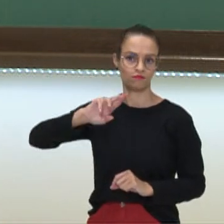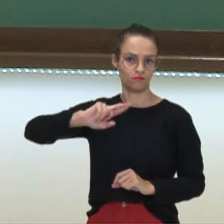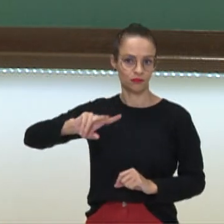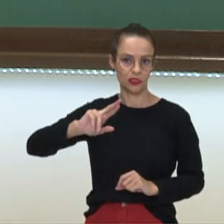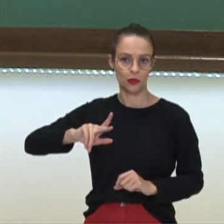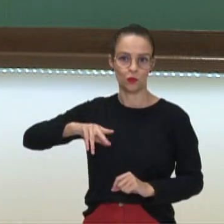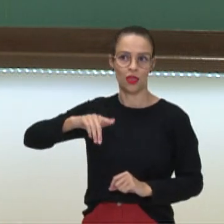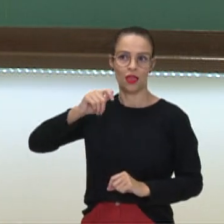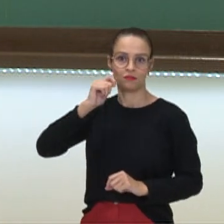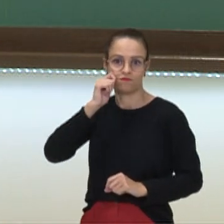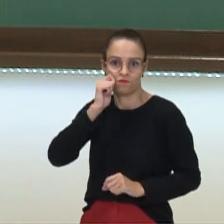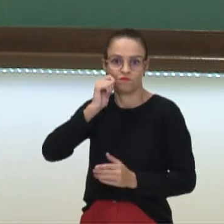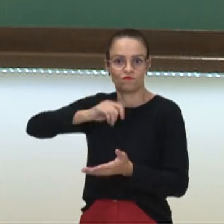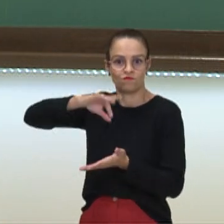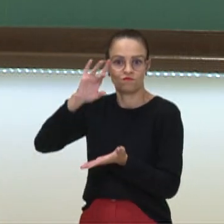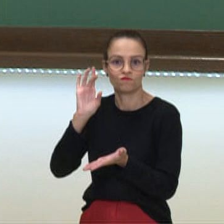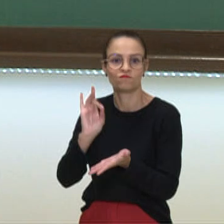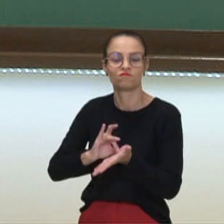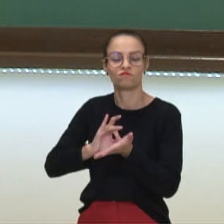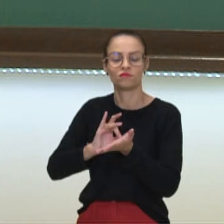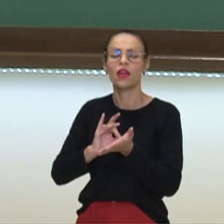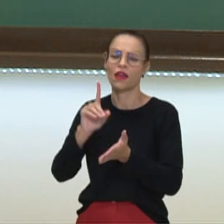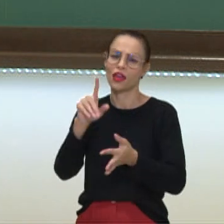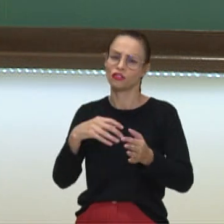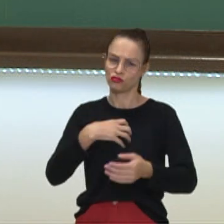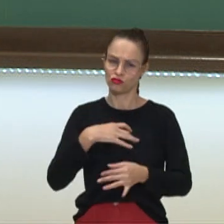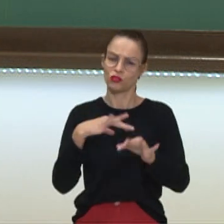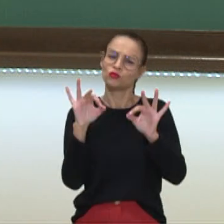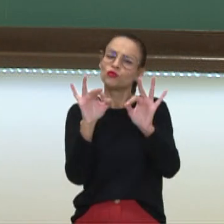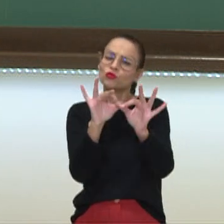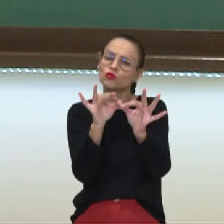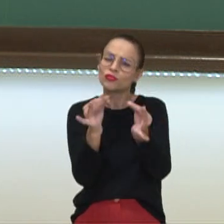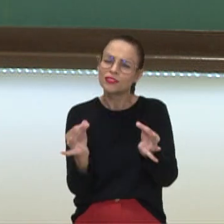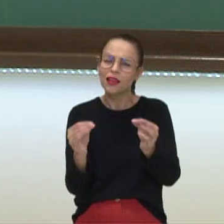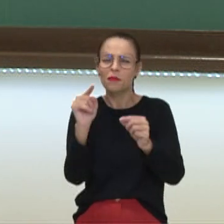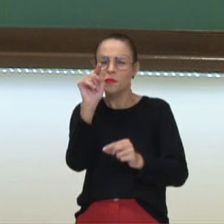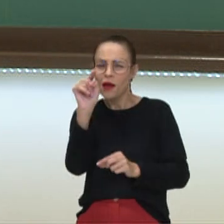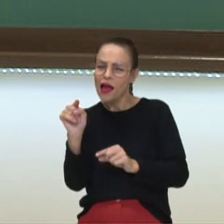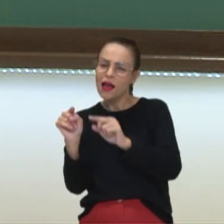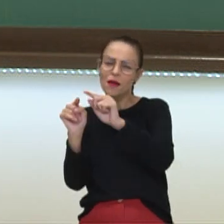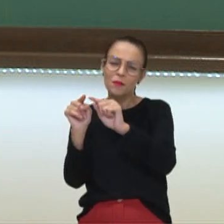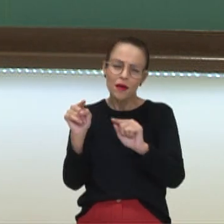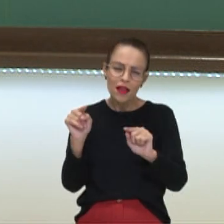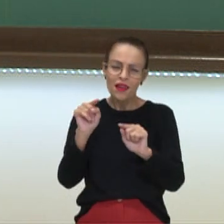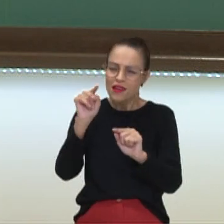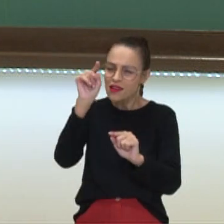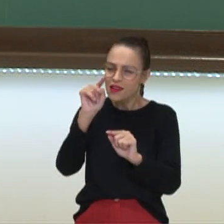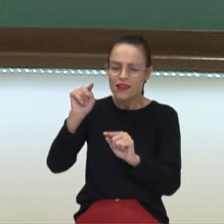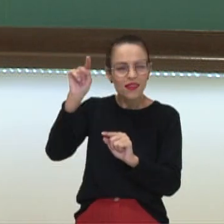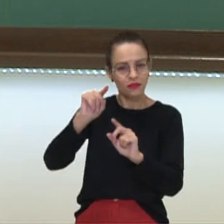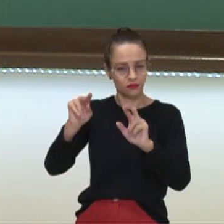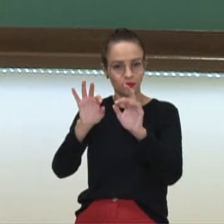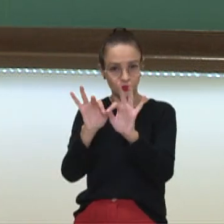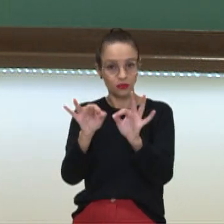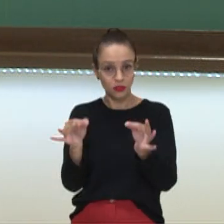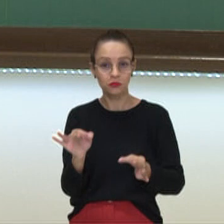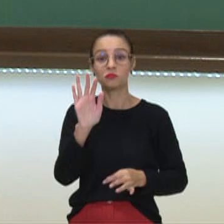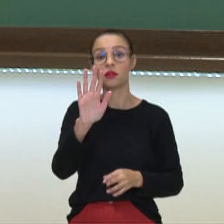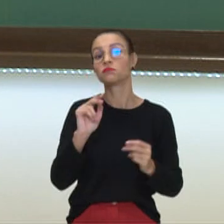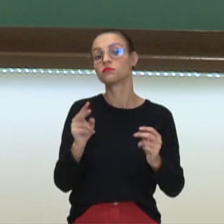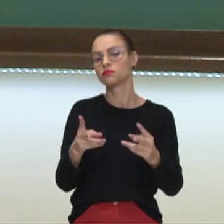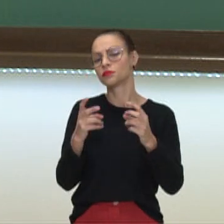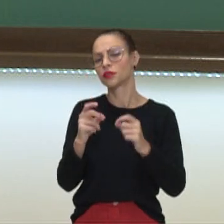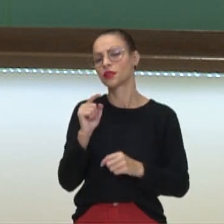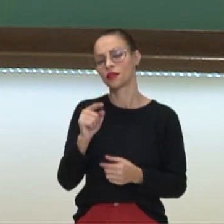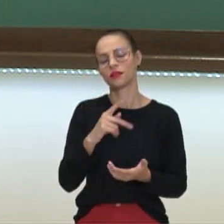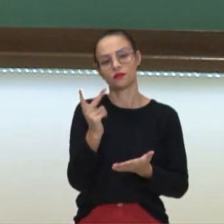figura realista, né? Que é uma forma simples, desenhos feitos com linhas simples, formas geométricas simples, a gente percebe que